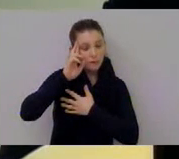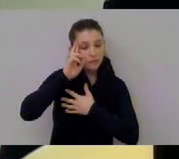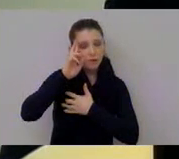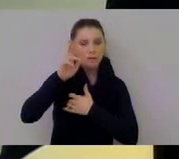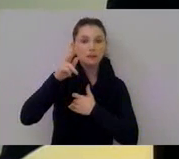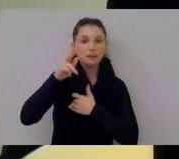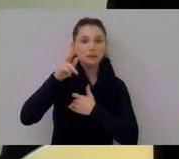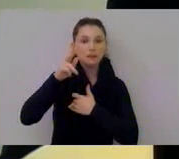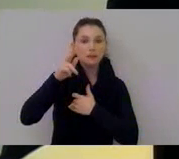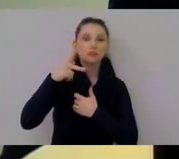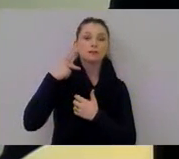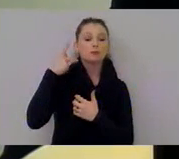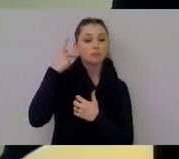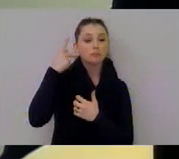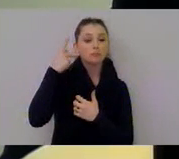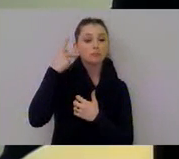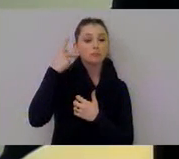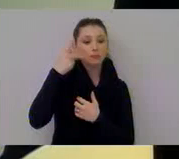visionário,